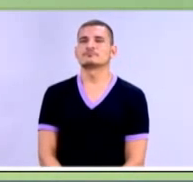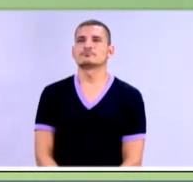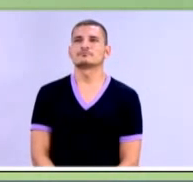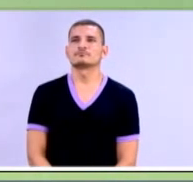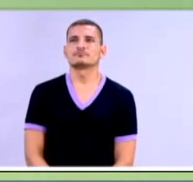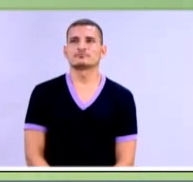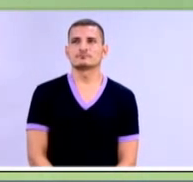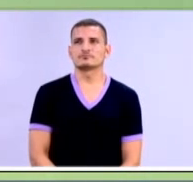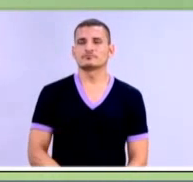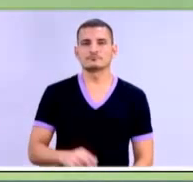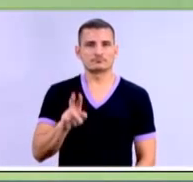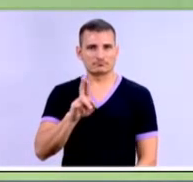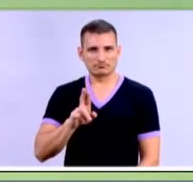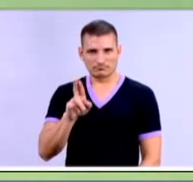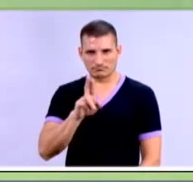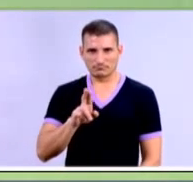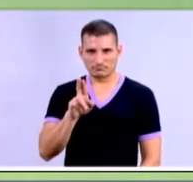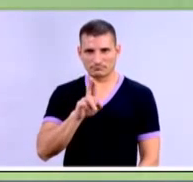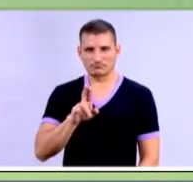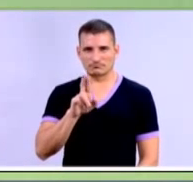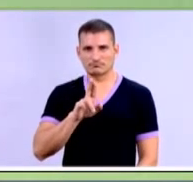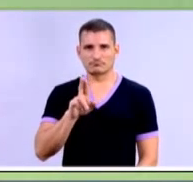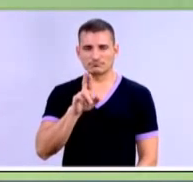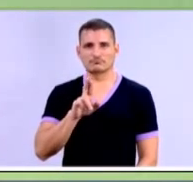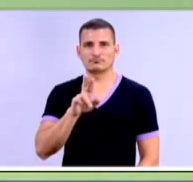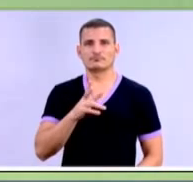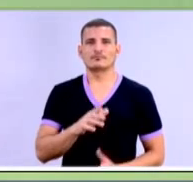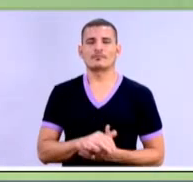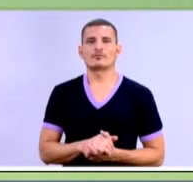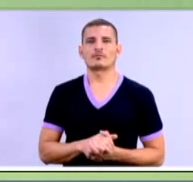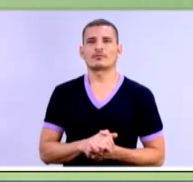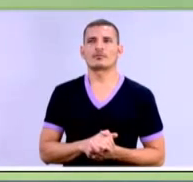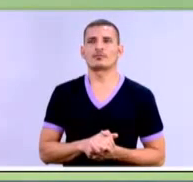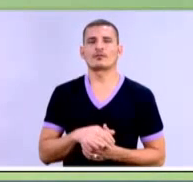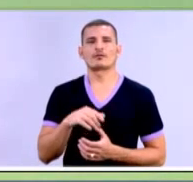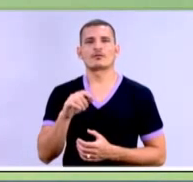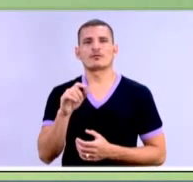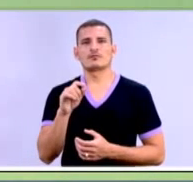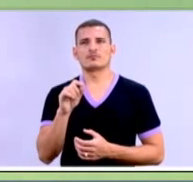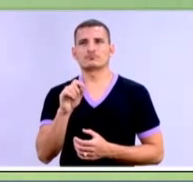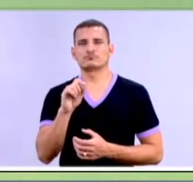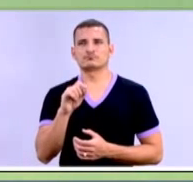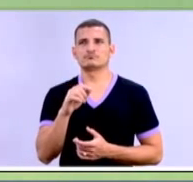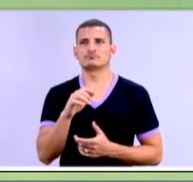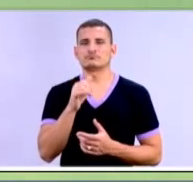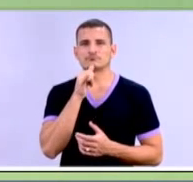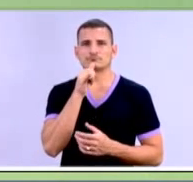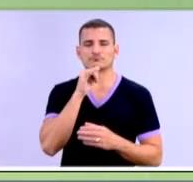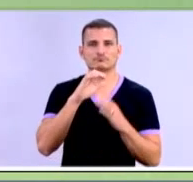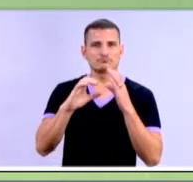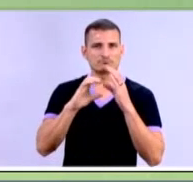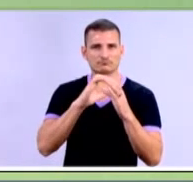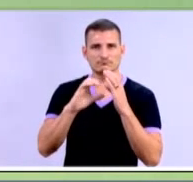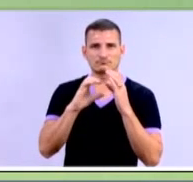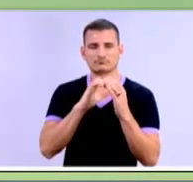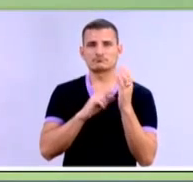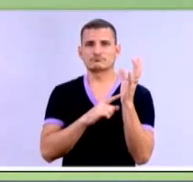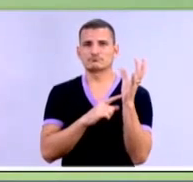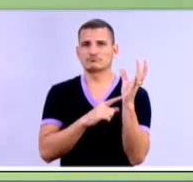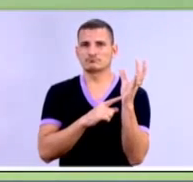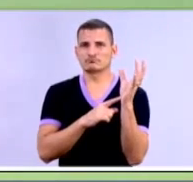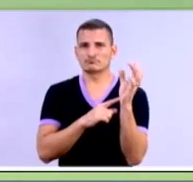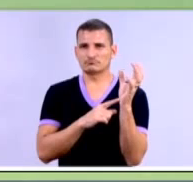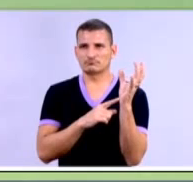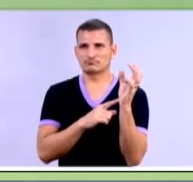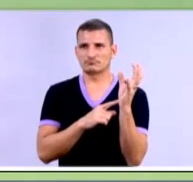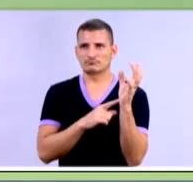A utilização dos meios não guiados, né, eles são para a utilização de um enlace, por exemplo, de comunicação sem fio, e faz